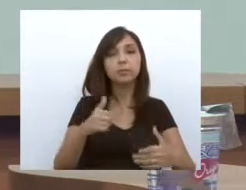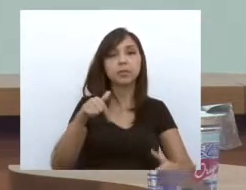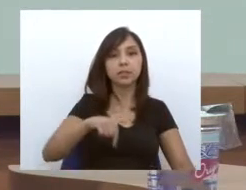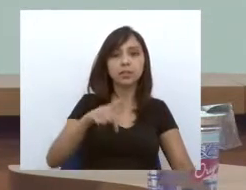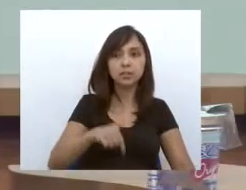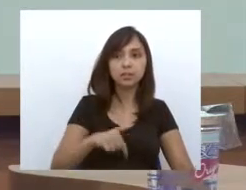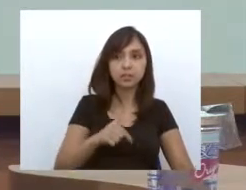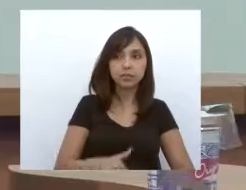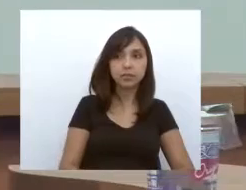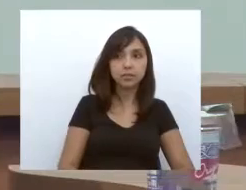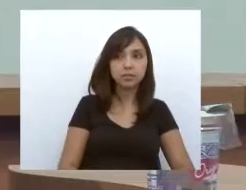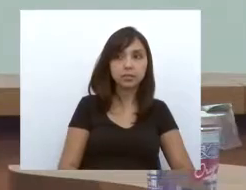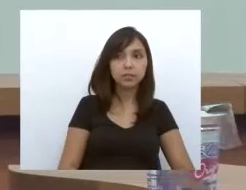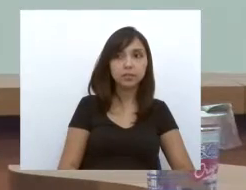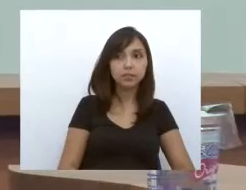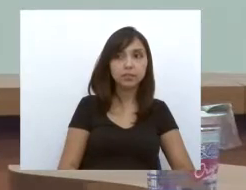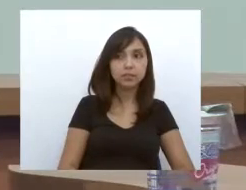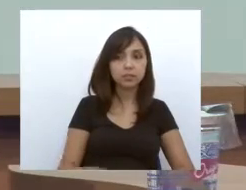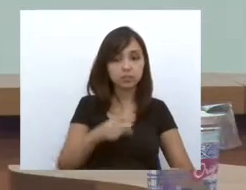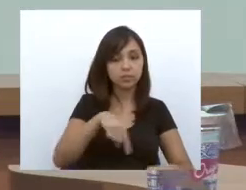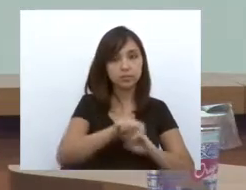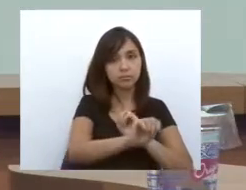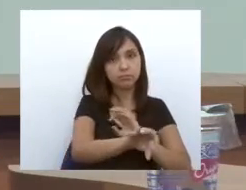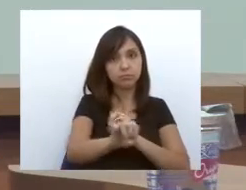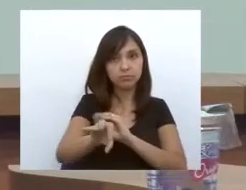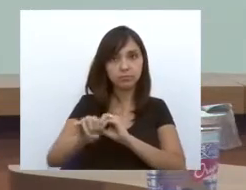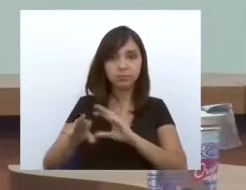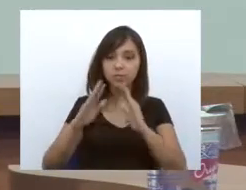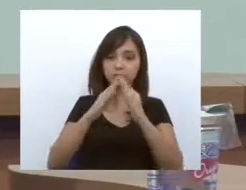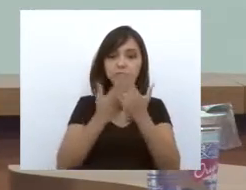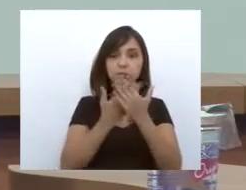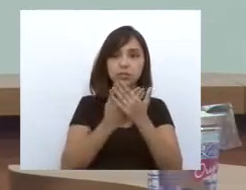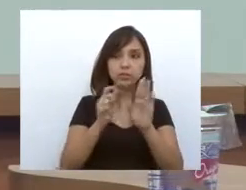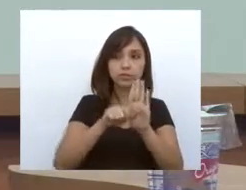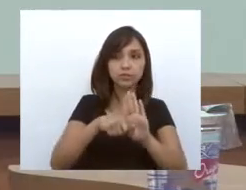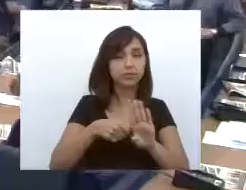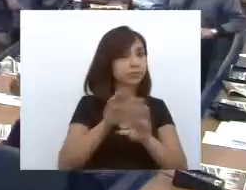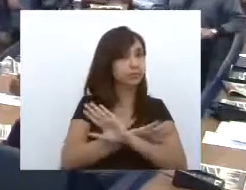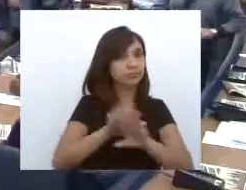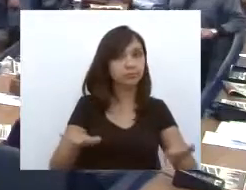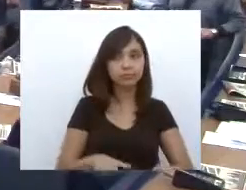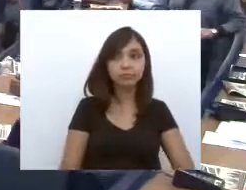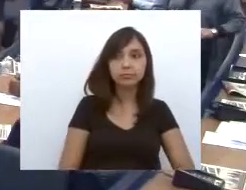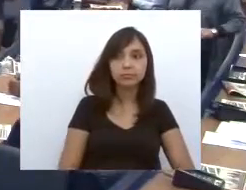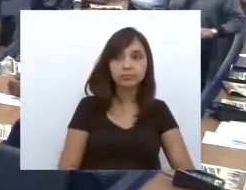e unidade em defesa da educação, nenhuma escola fechada.